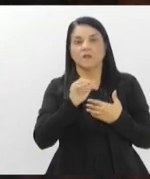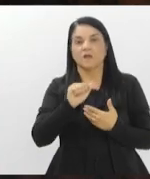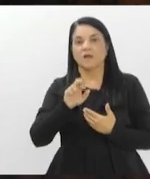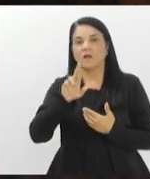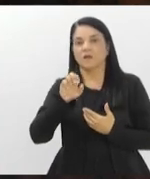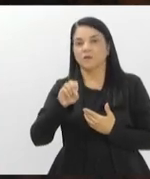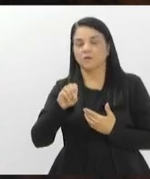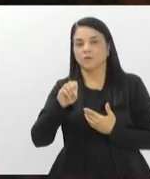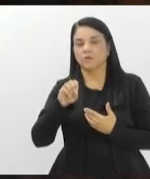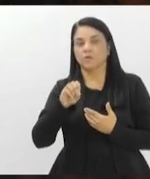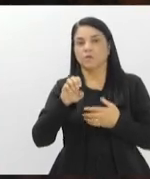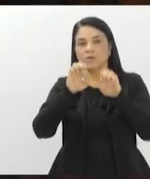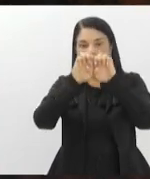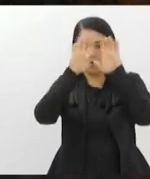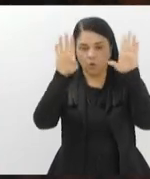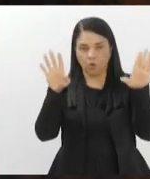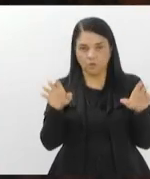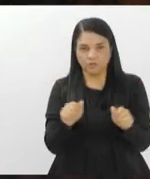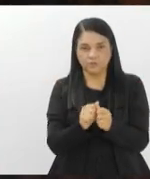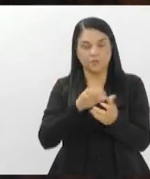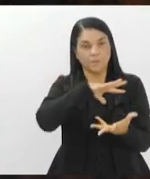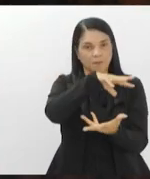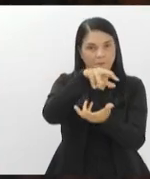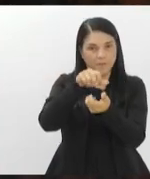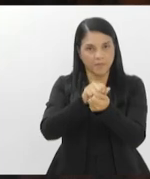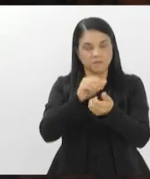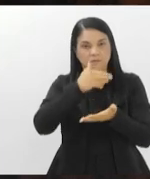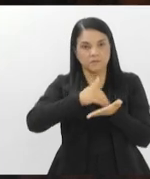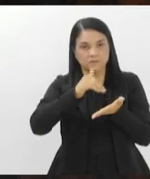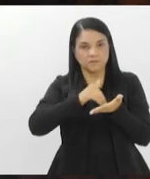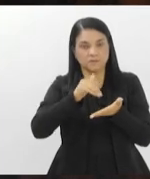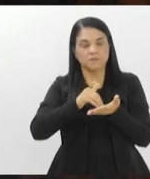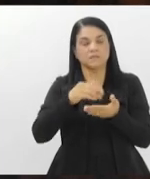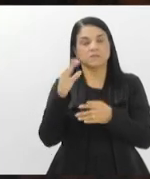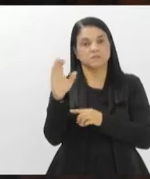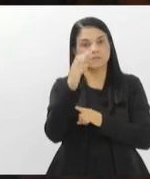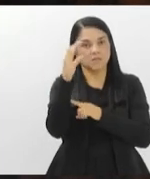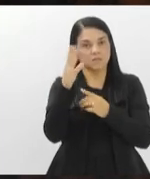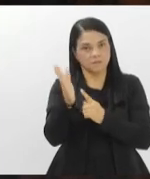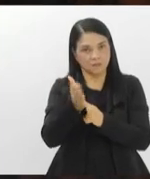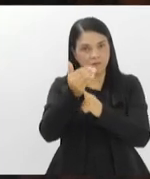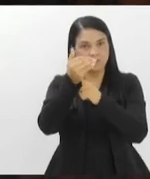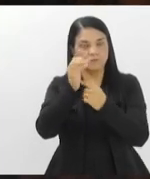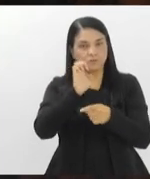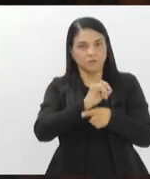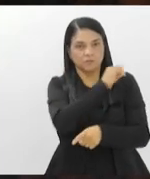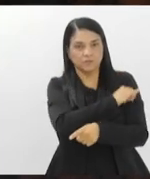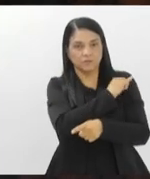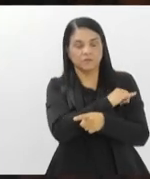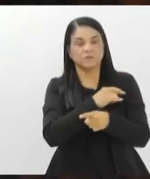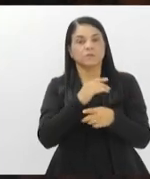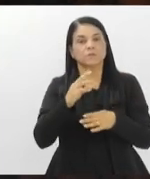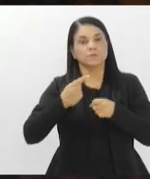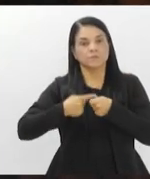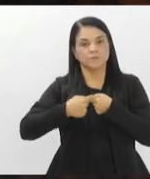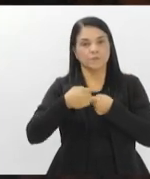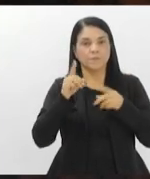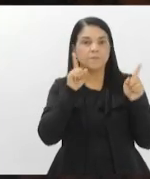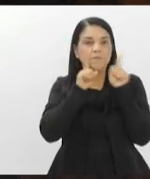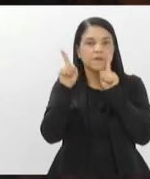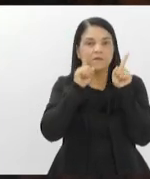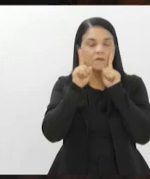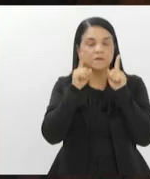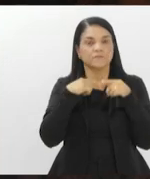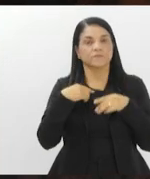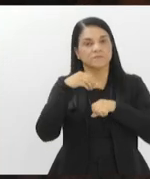Agroecologia e Meio Ambiente no âmbito da Secretaria de Ciência e Tecnologia do estado do Rio de Janeiro, no município de Maricá. Pareceres da comissão